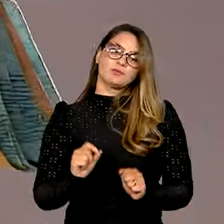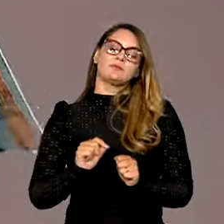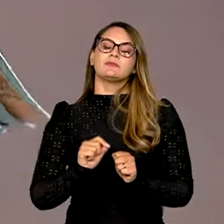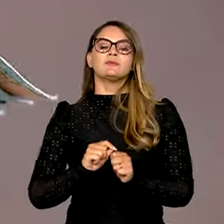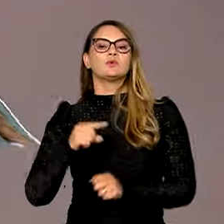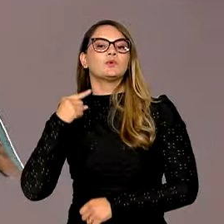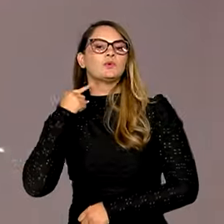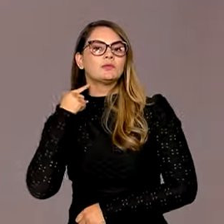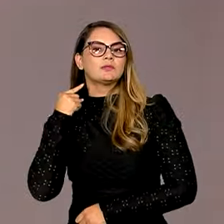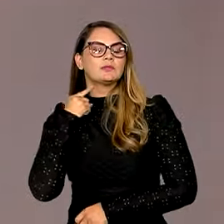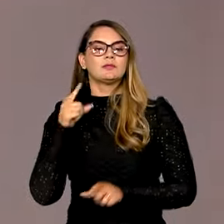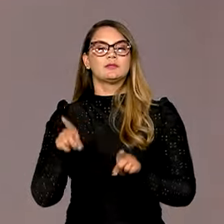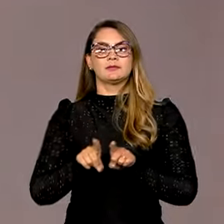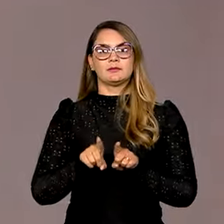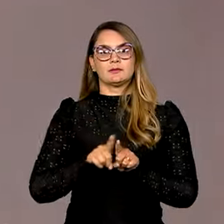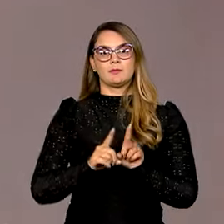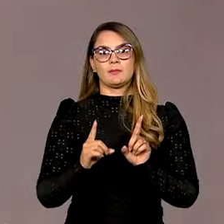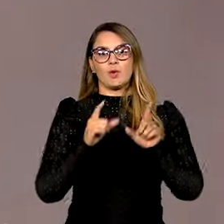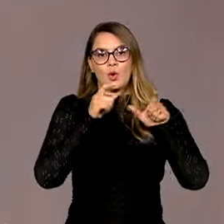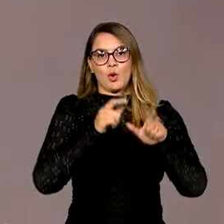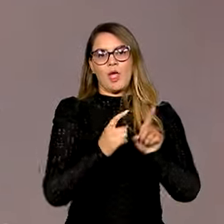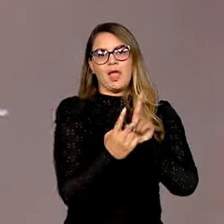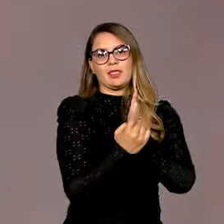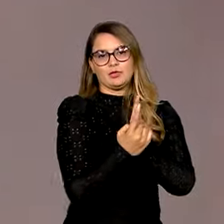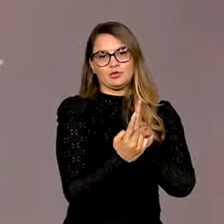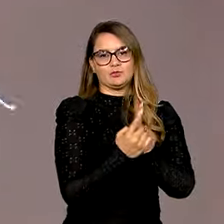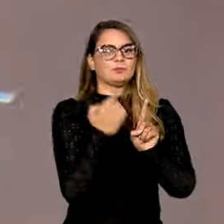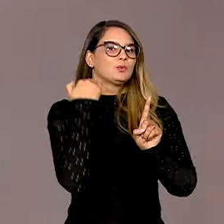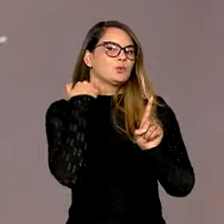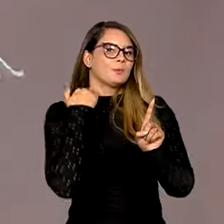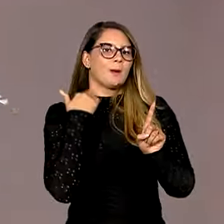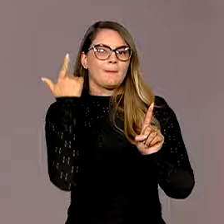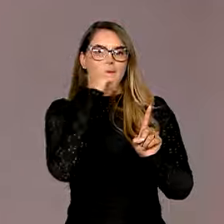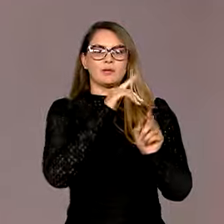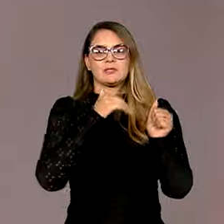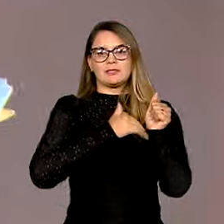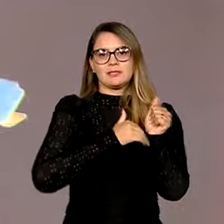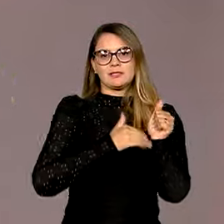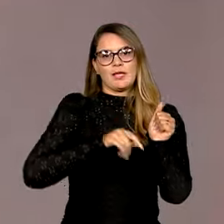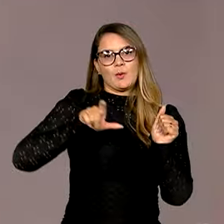casas lotéricas e terminais de autoatendimento para quem tem senha